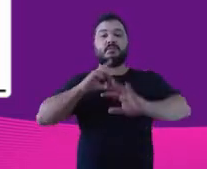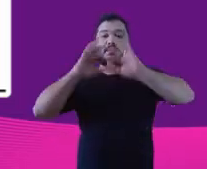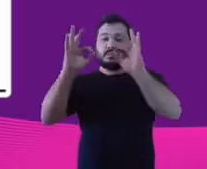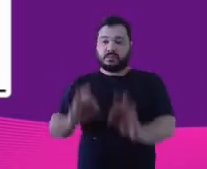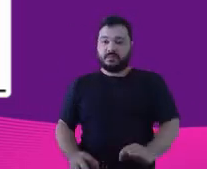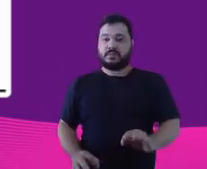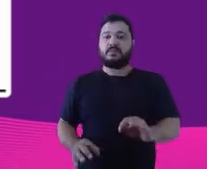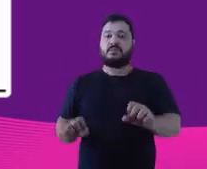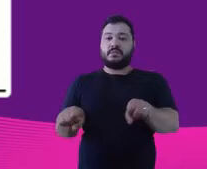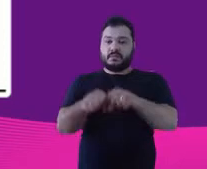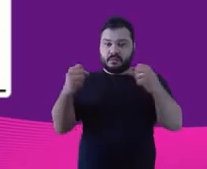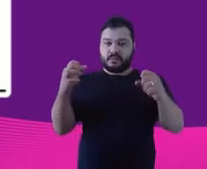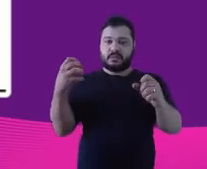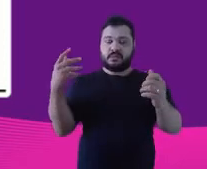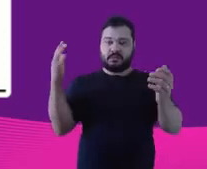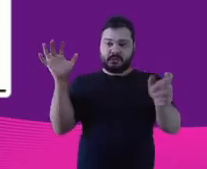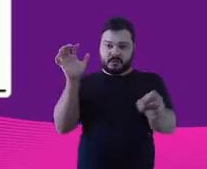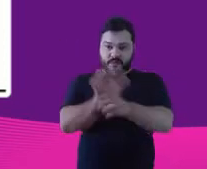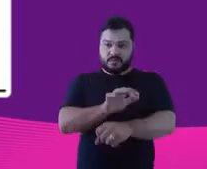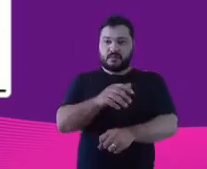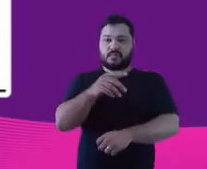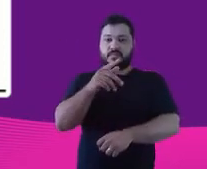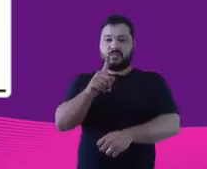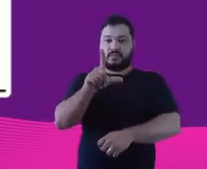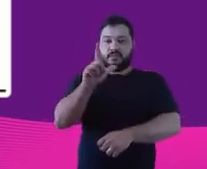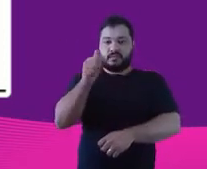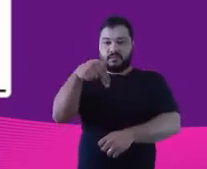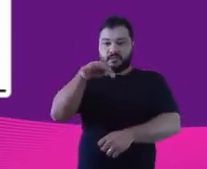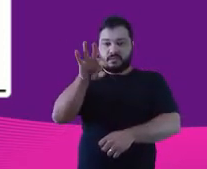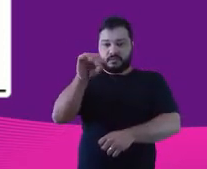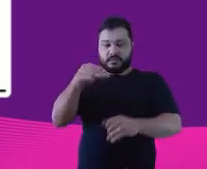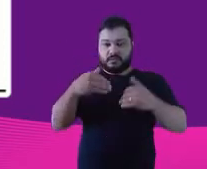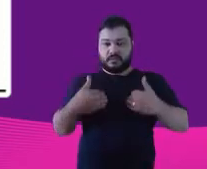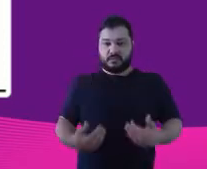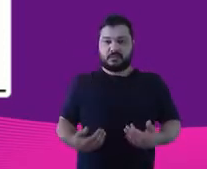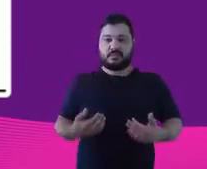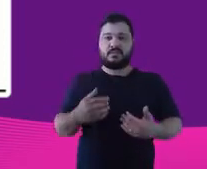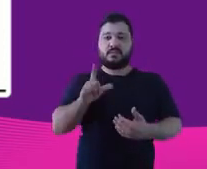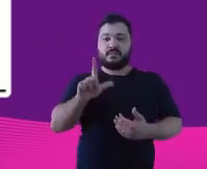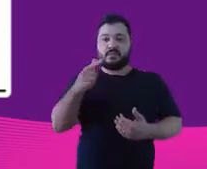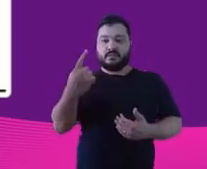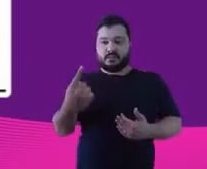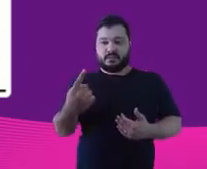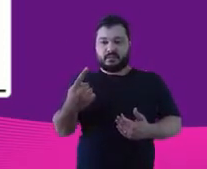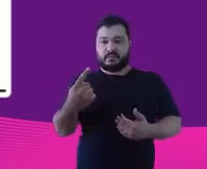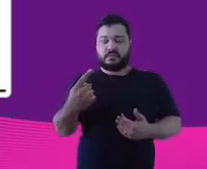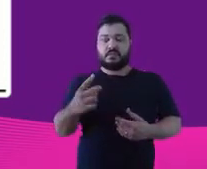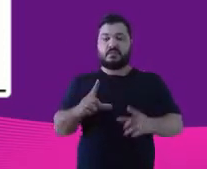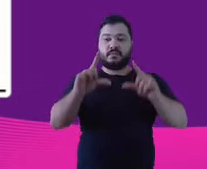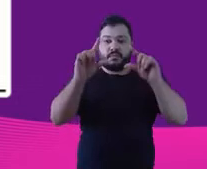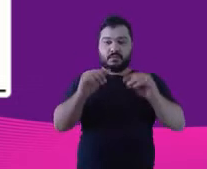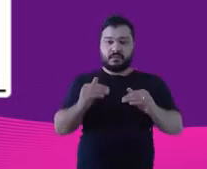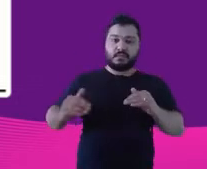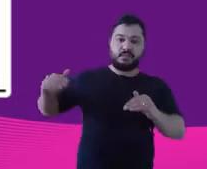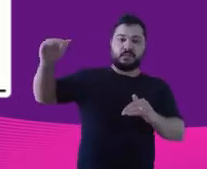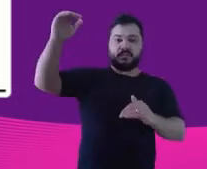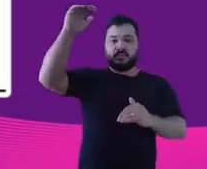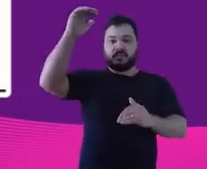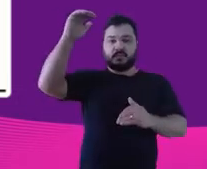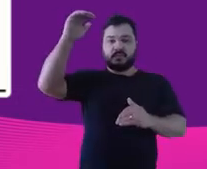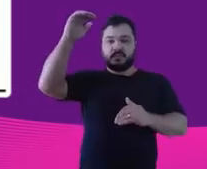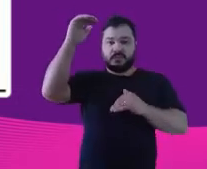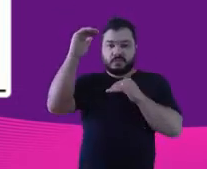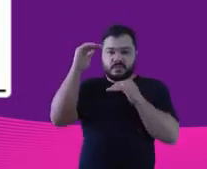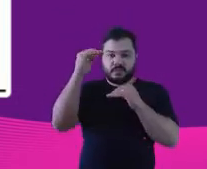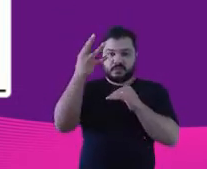de fratura impactada no planalto anteroinferior do corpo vertebral de L1, com redução da sua altura, estimada em